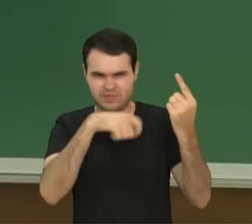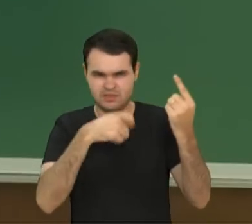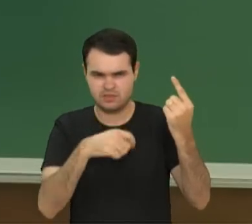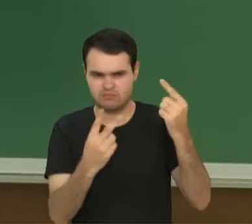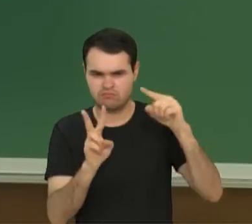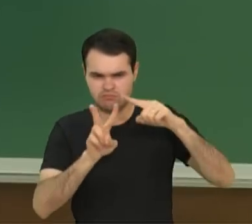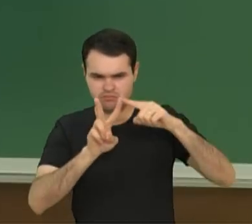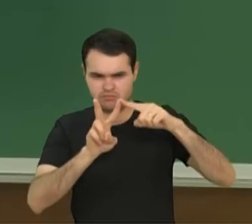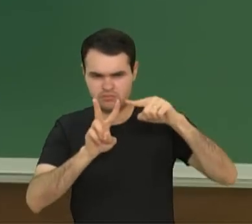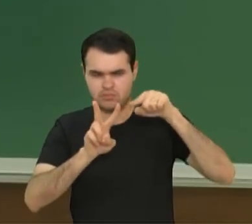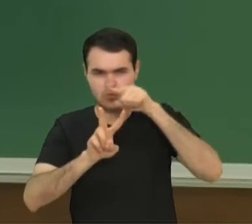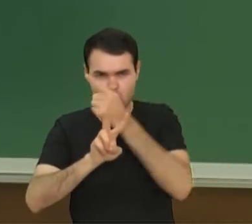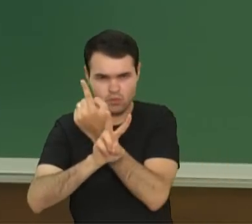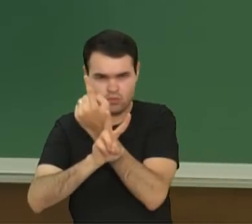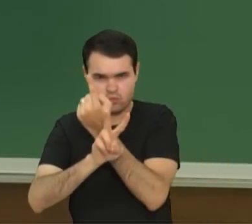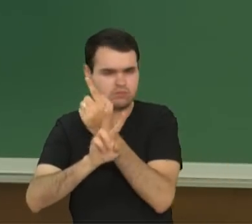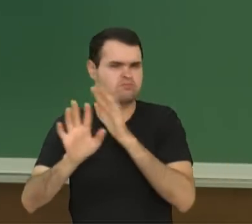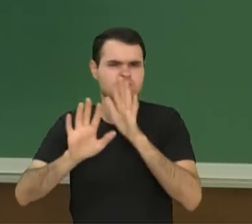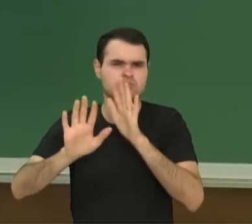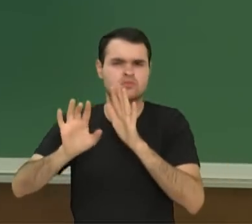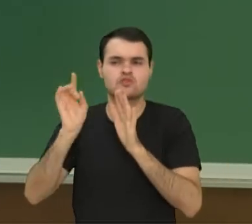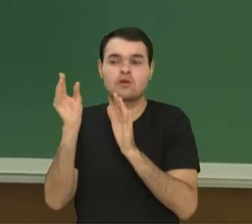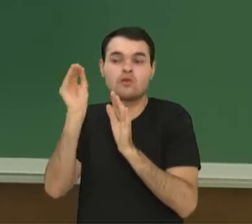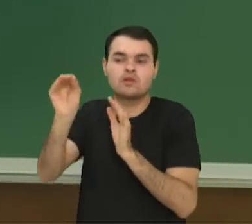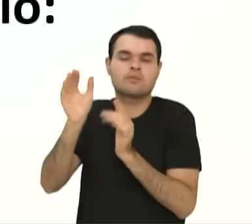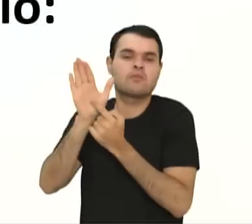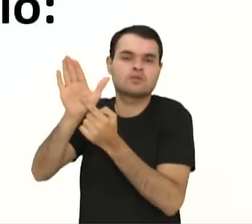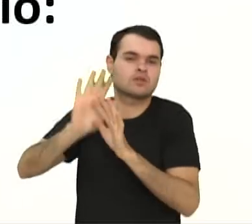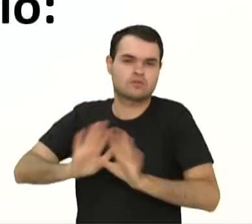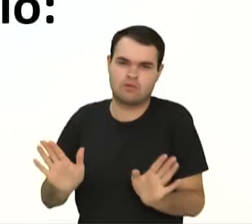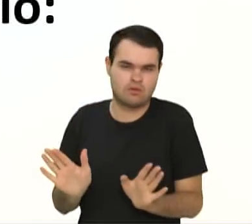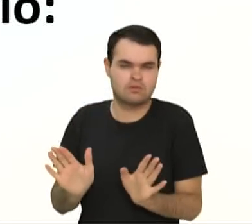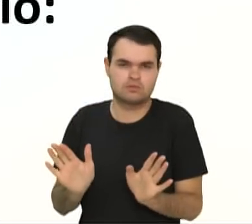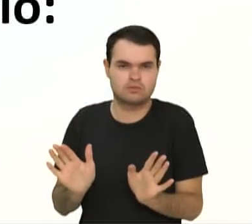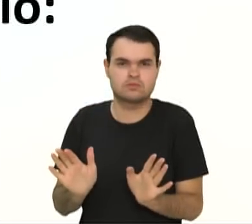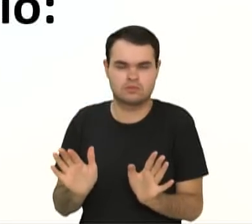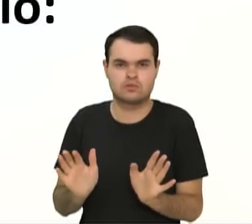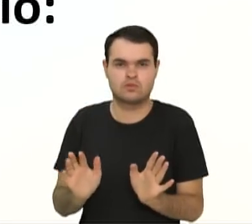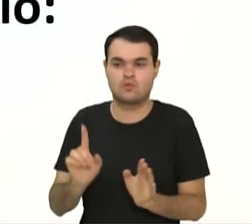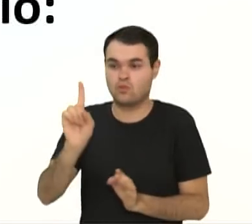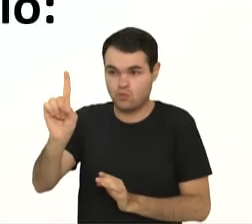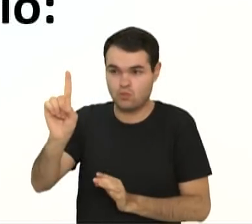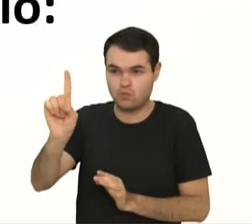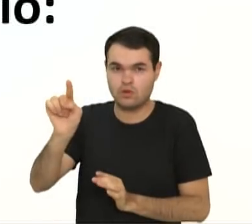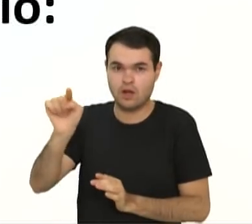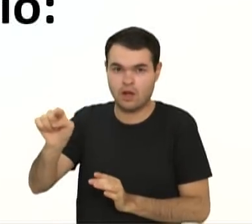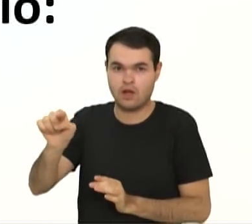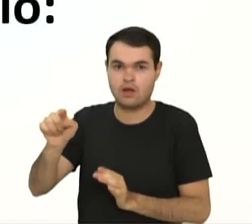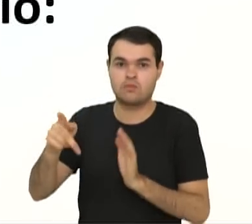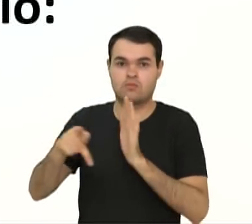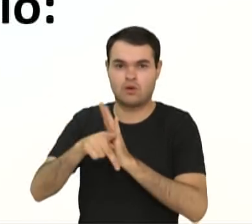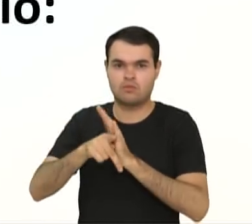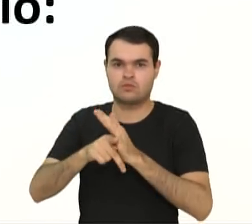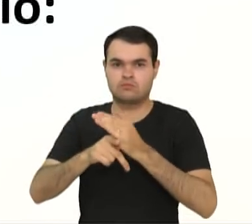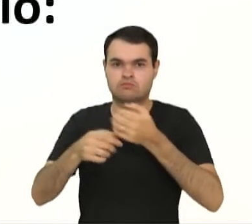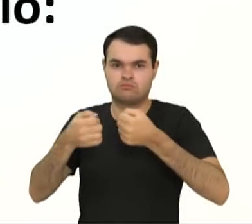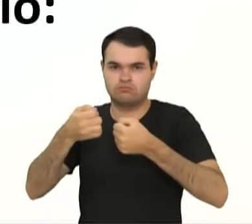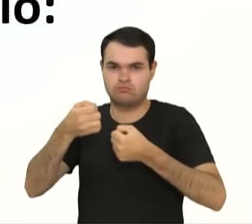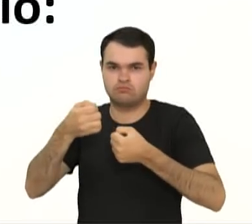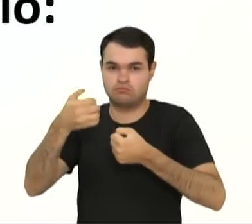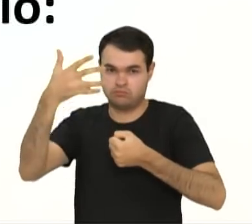ali? Não, eu coloquei ele aqui só para indicar que o 1 vai estar como potência